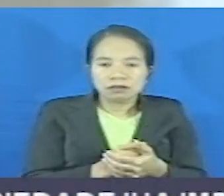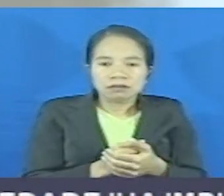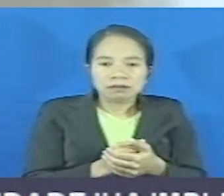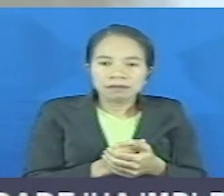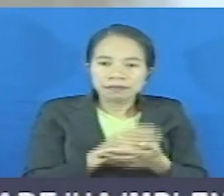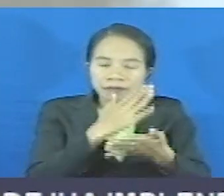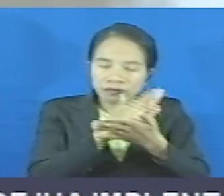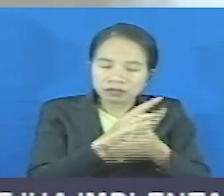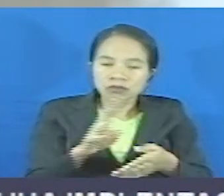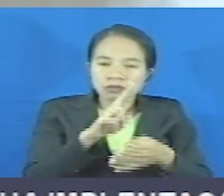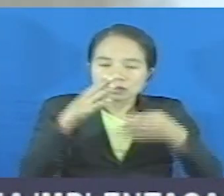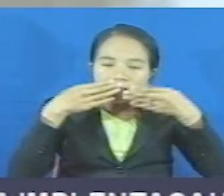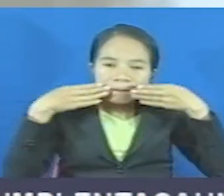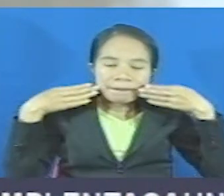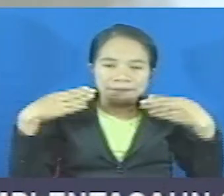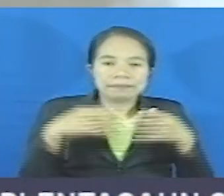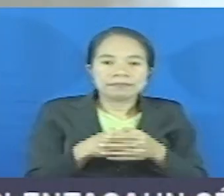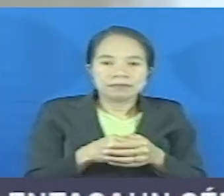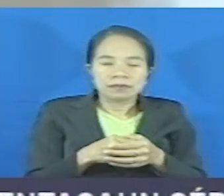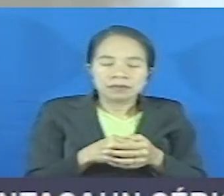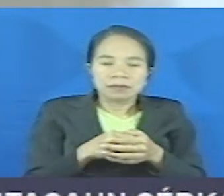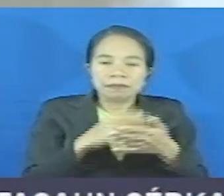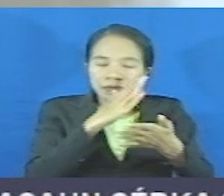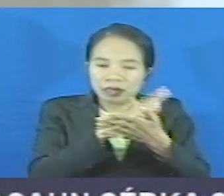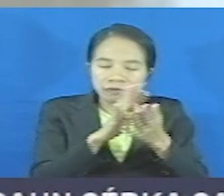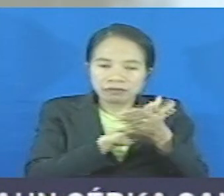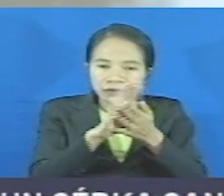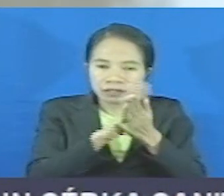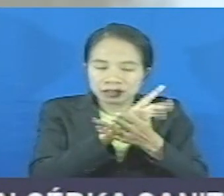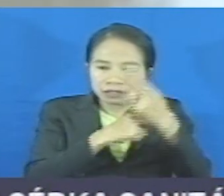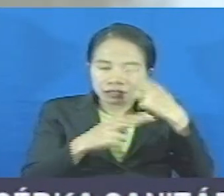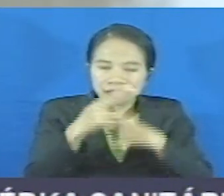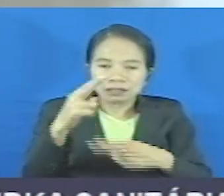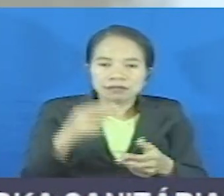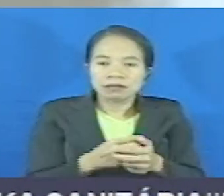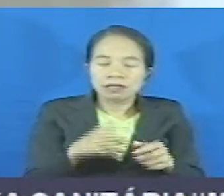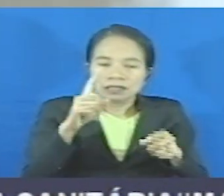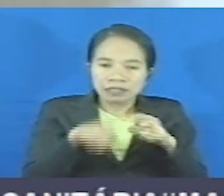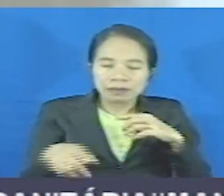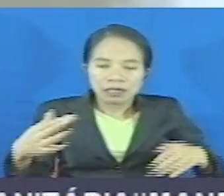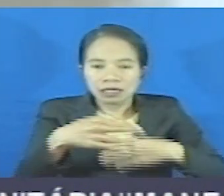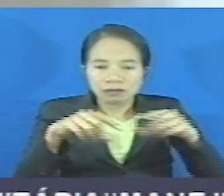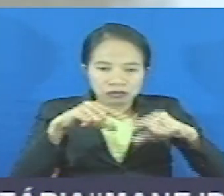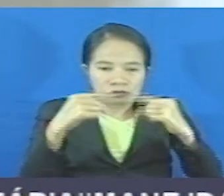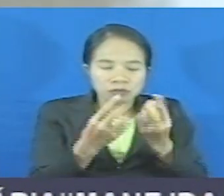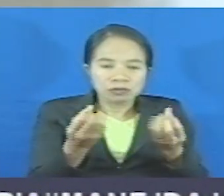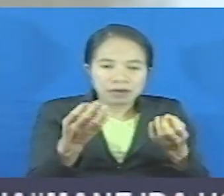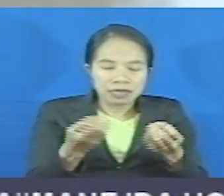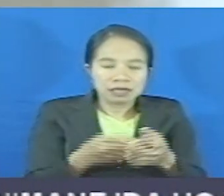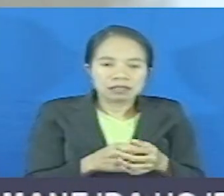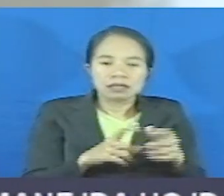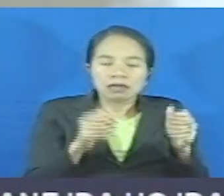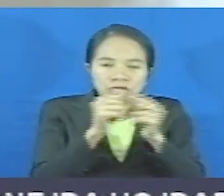prevenção com máscara, prevenção com face lima, prevenção com a velha um grupo barbara muito,